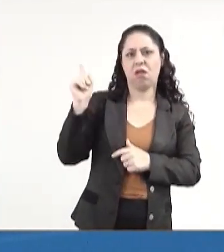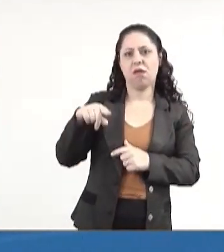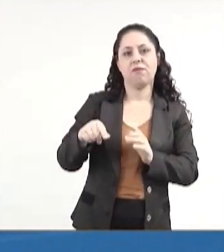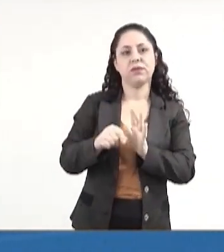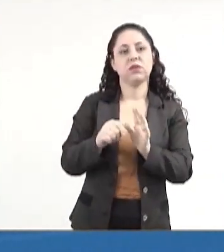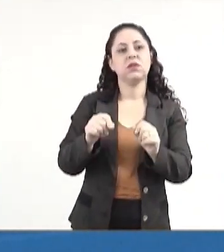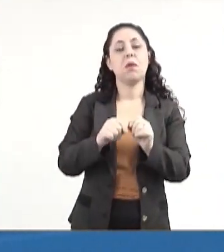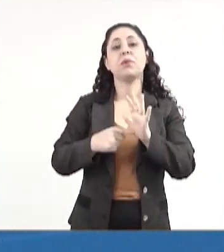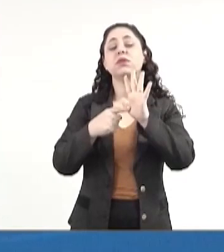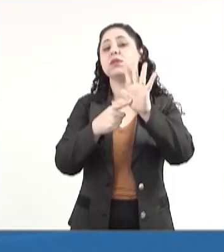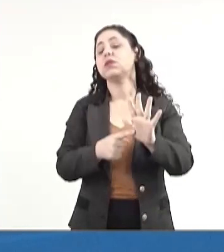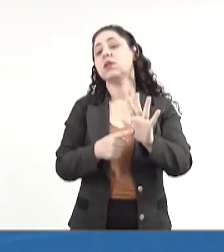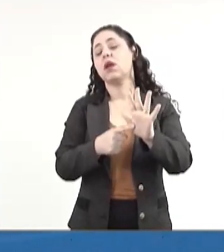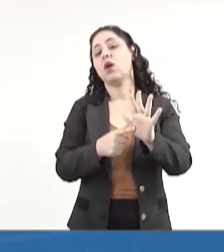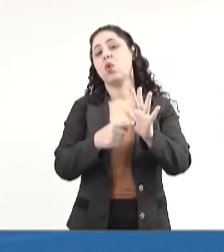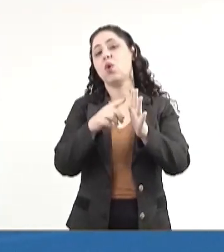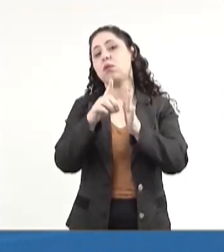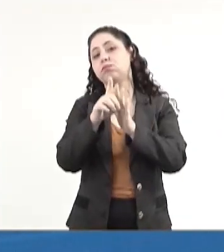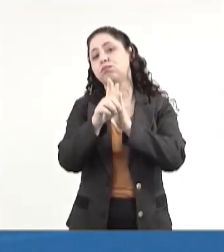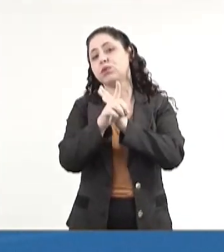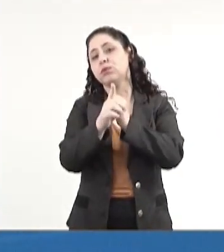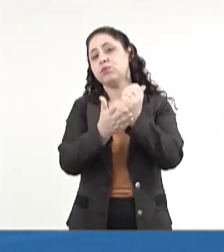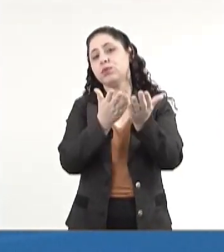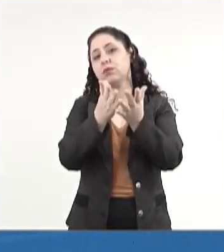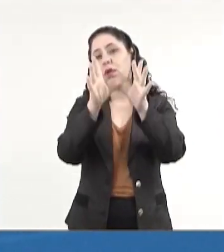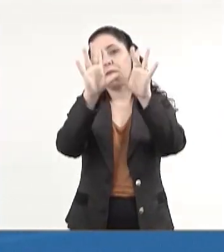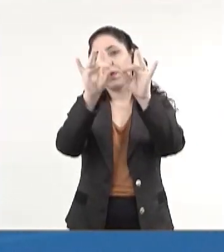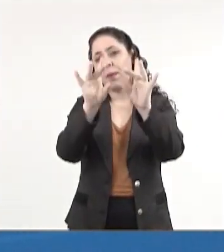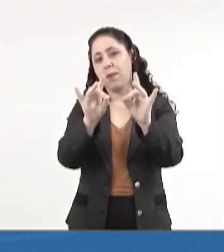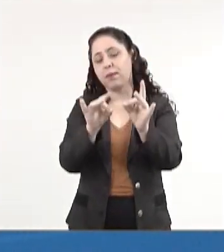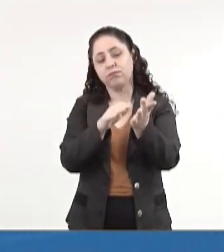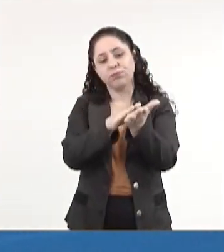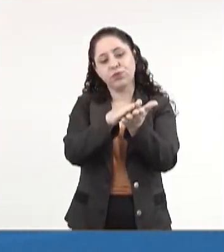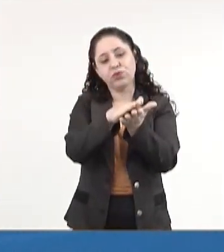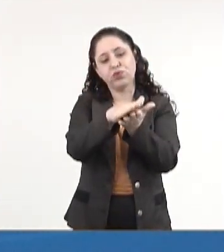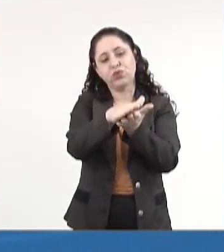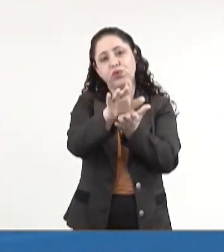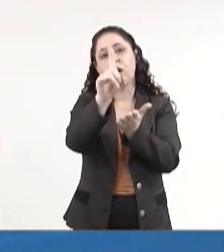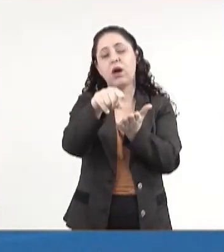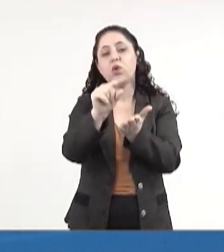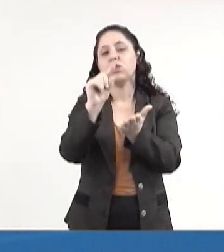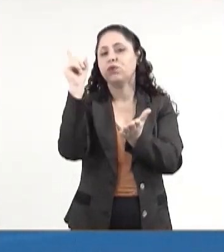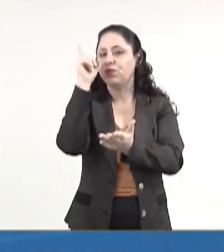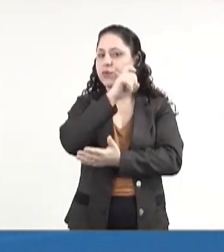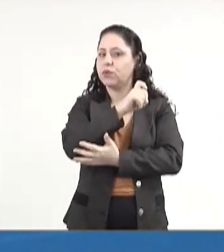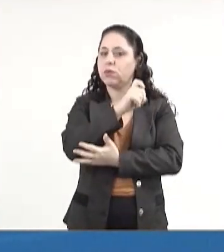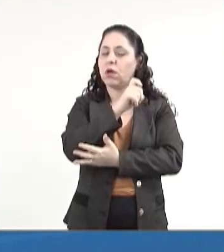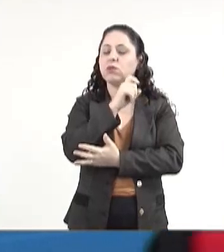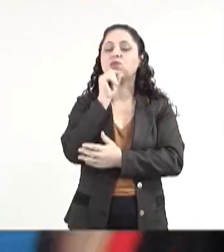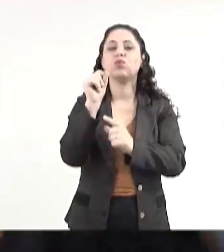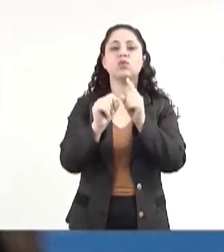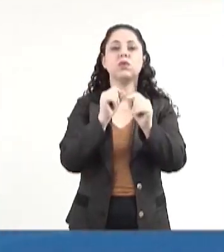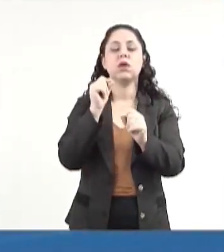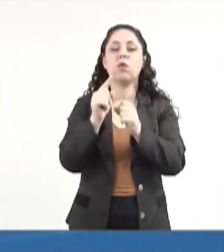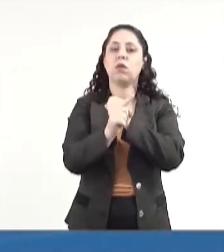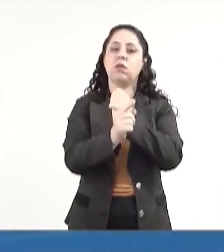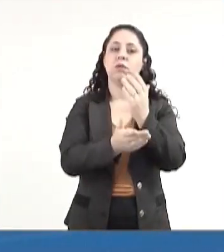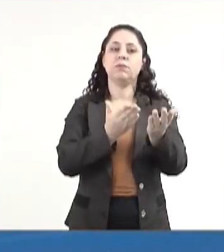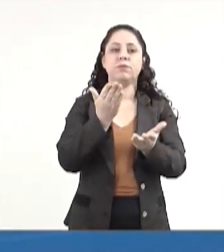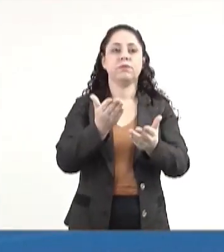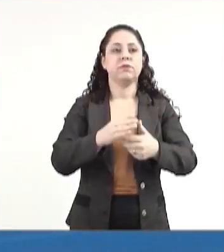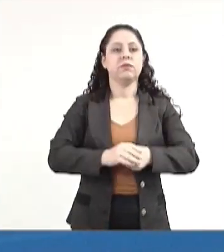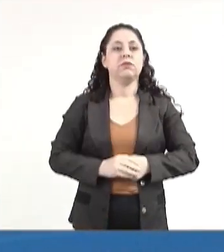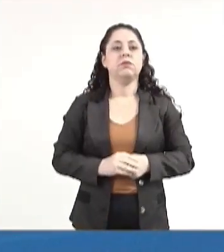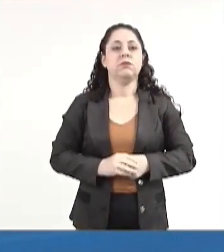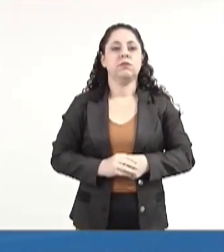a apresentar esses orçamentos de forma escrita, o que tem dificultado o